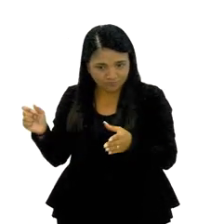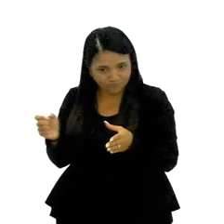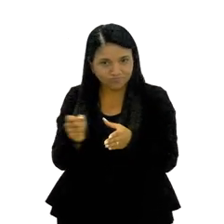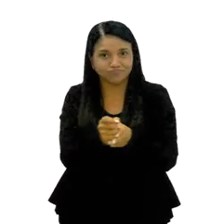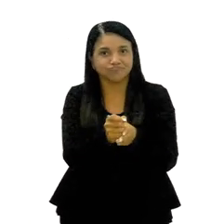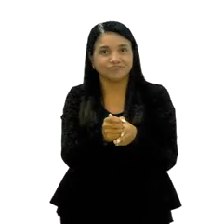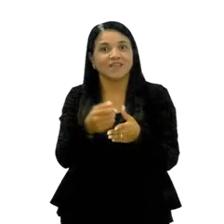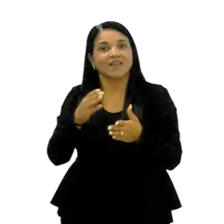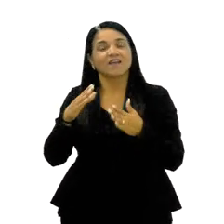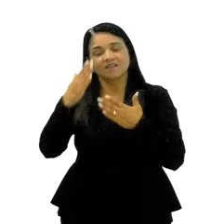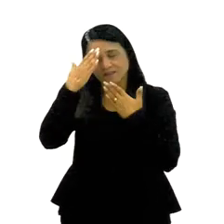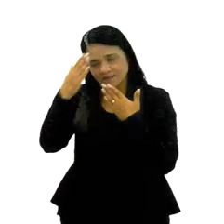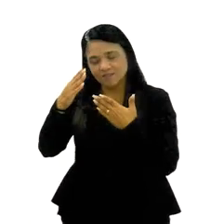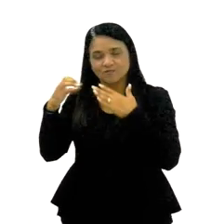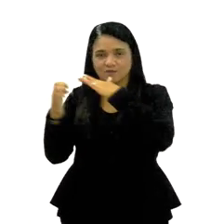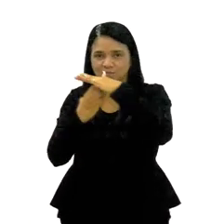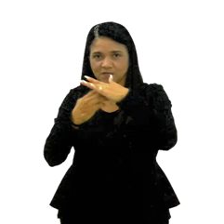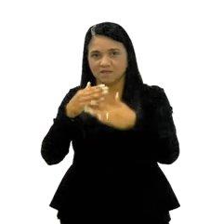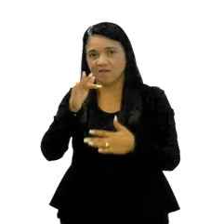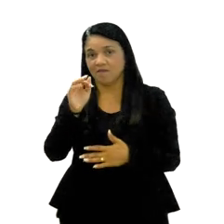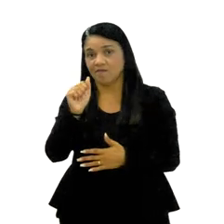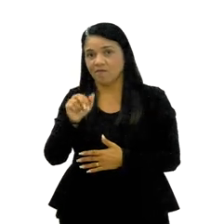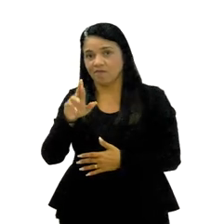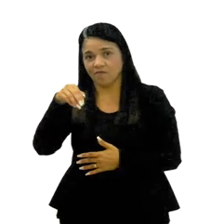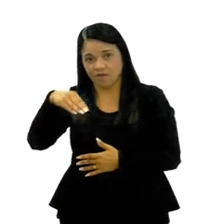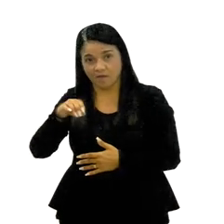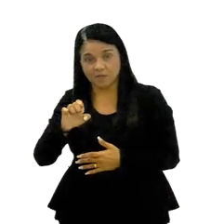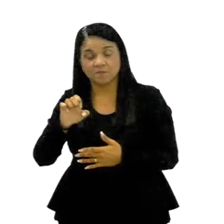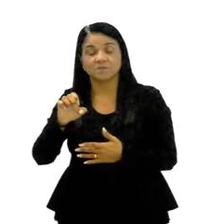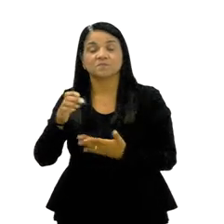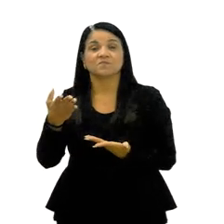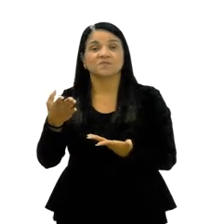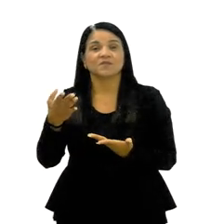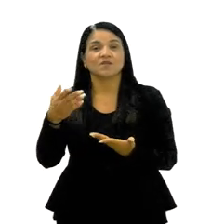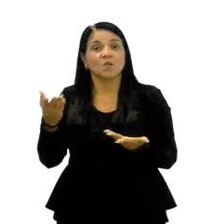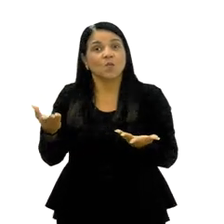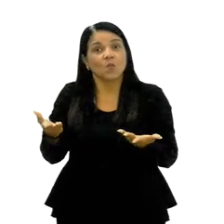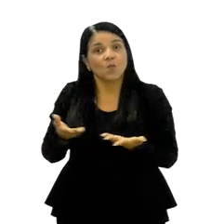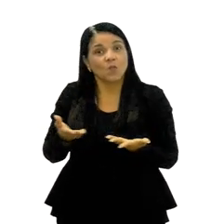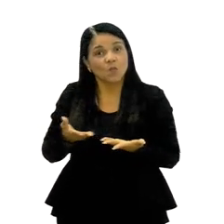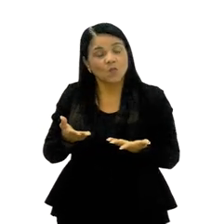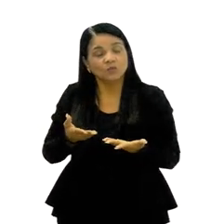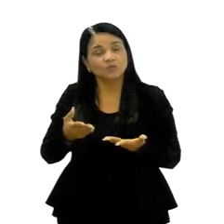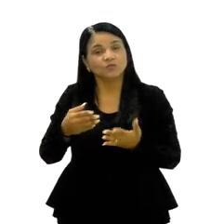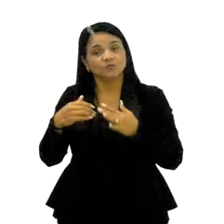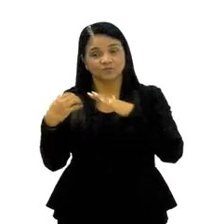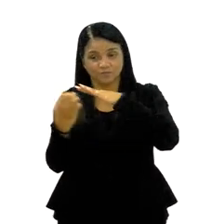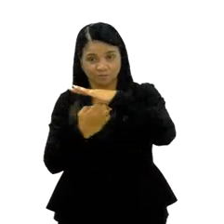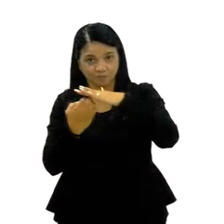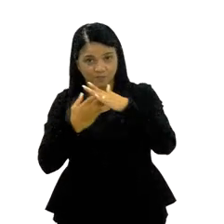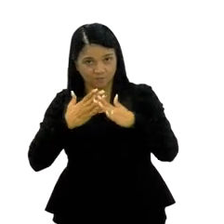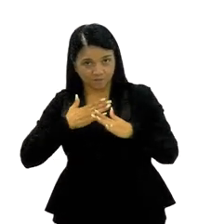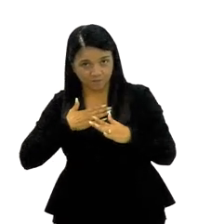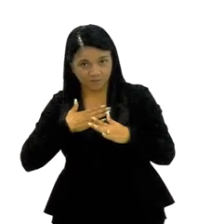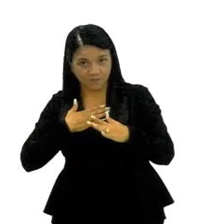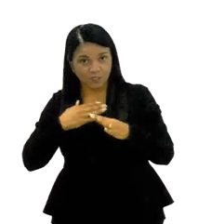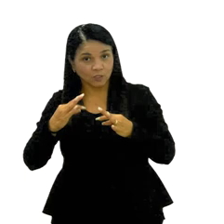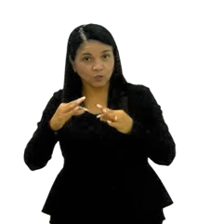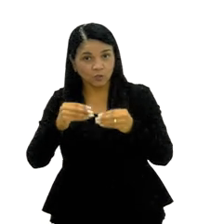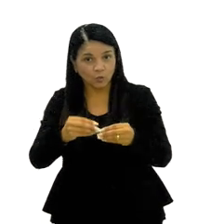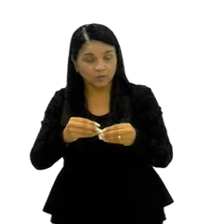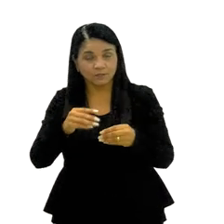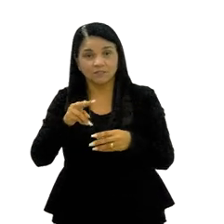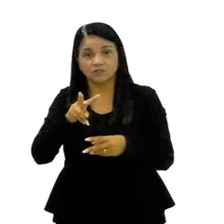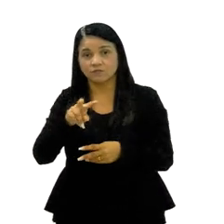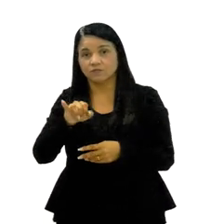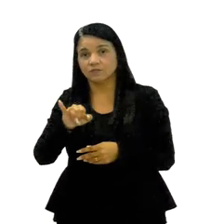e hoje eu estou inserido graças à Farm. E uma coisa vem acaba puxando a outra, né? Eu hoje sou a empresa que faz